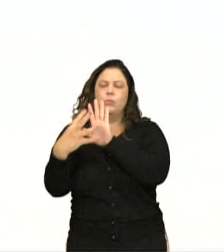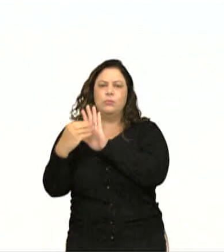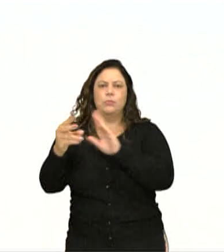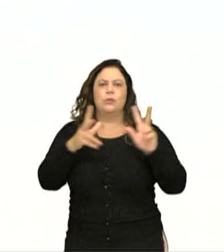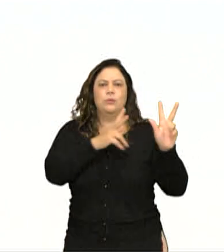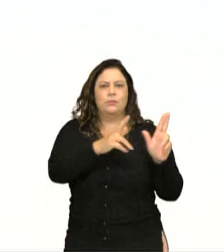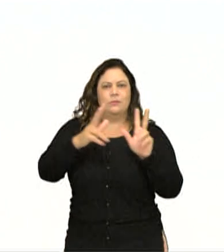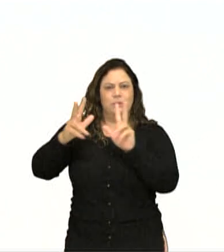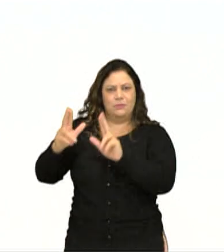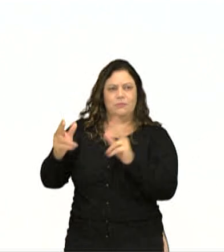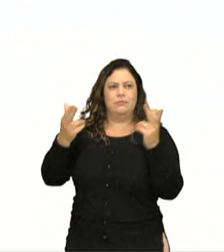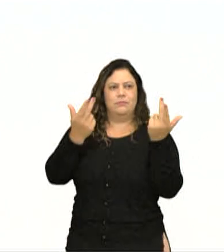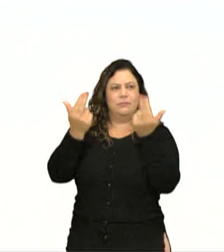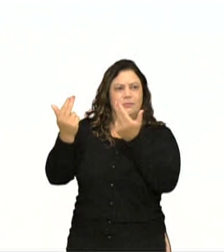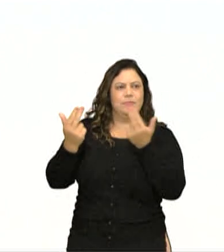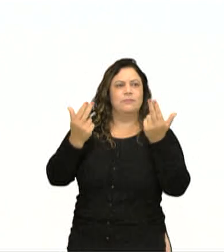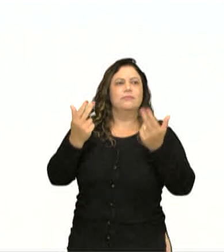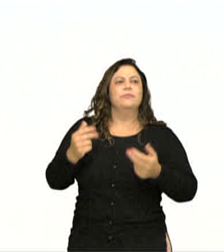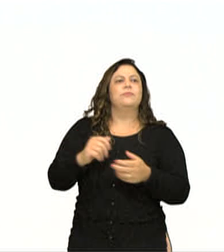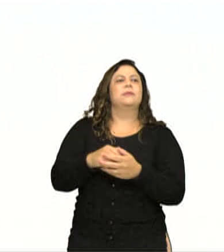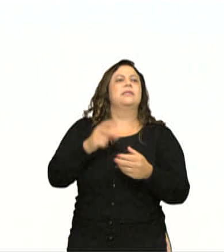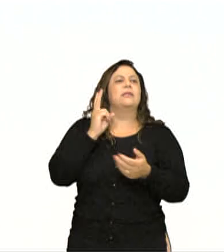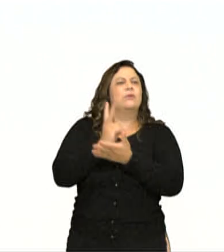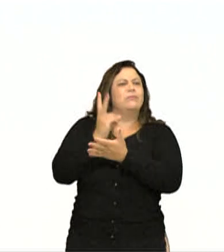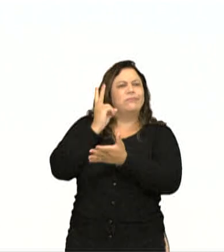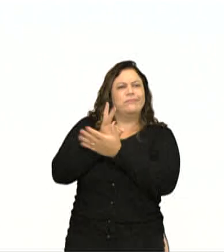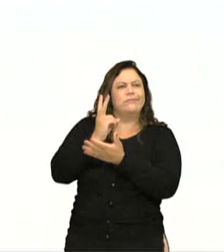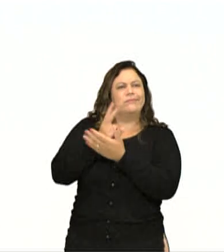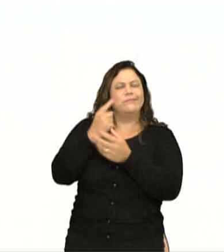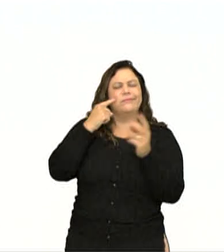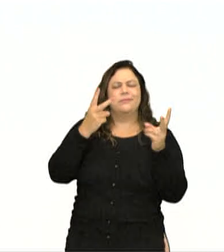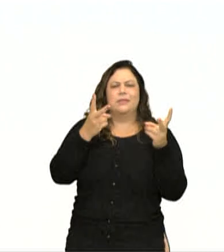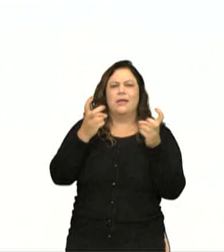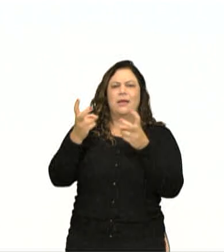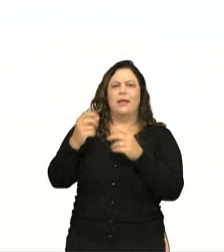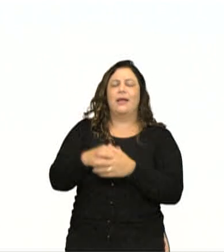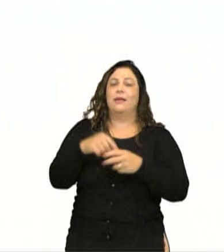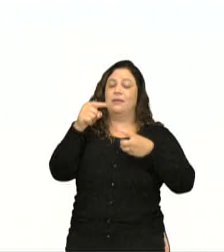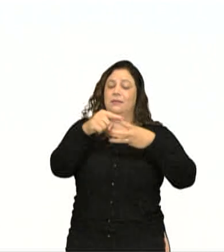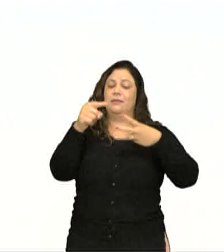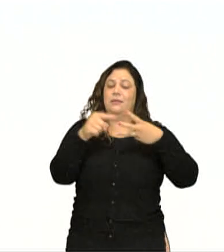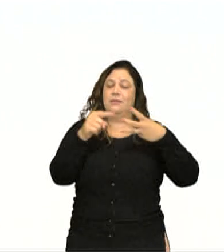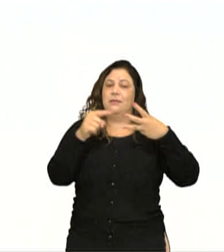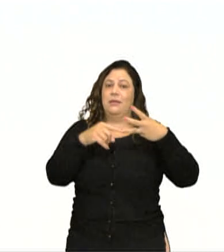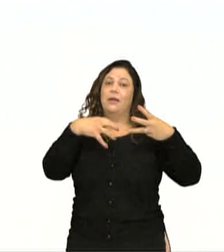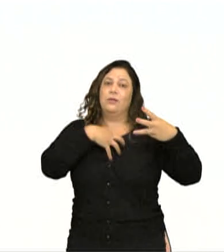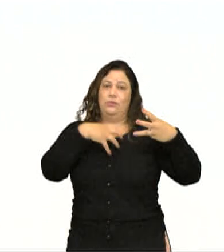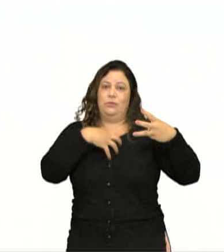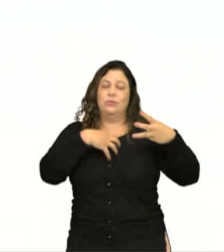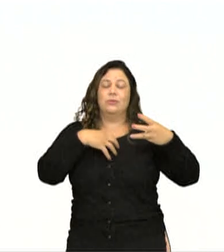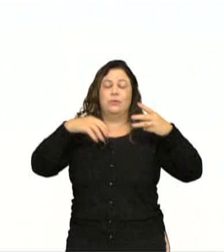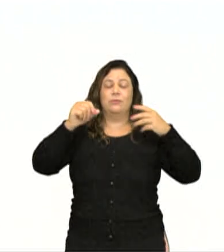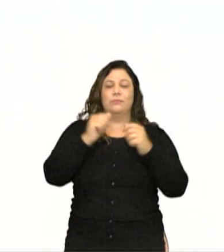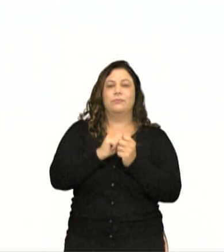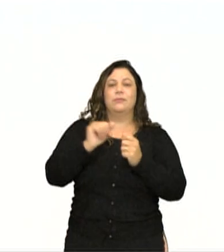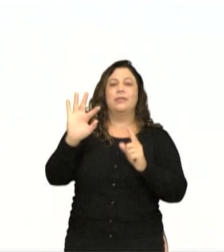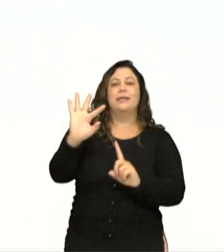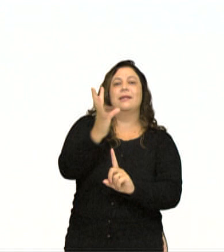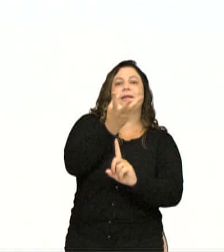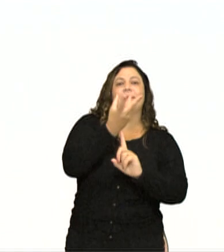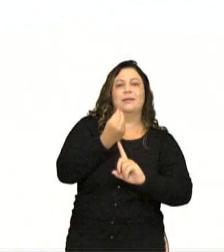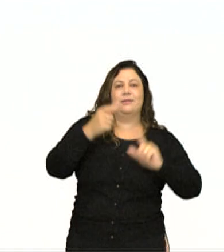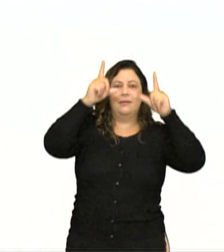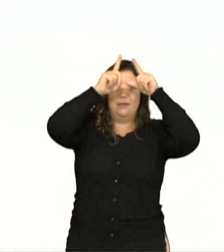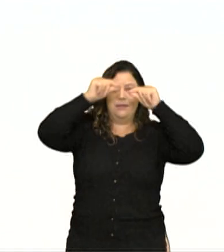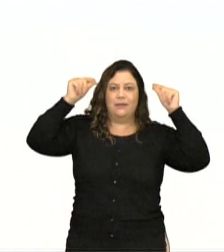e coríntia, tá? Então, sempre vai ter esses 3 estilos de colunas na arte grega.